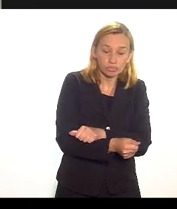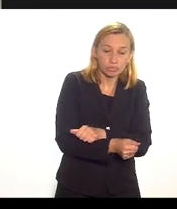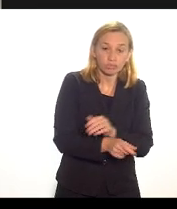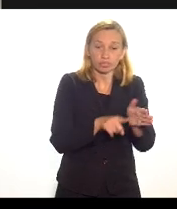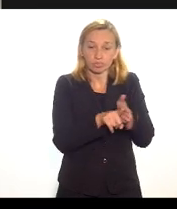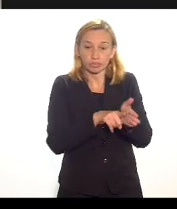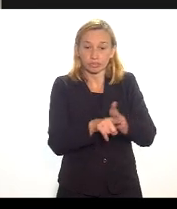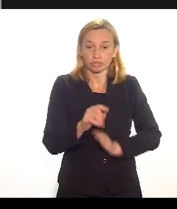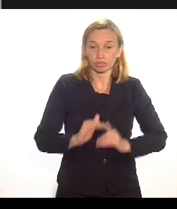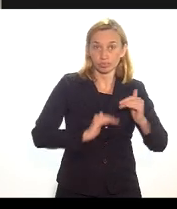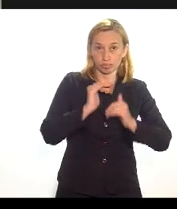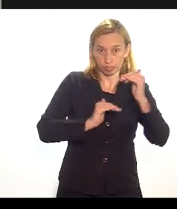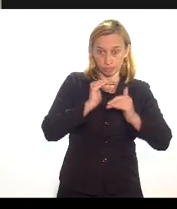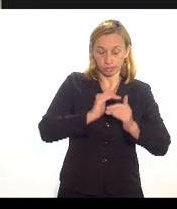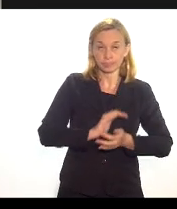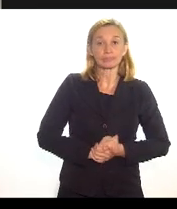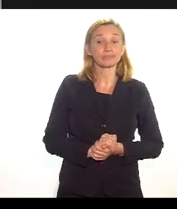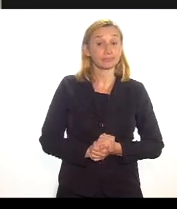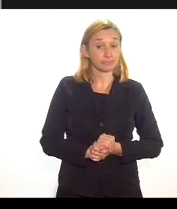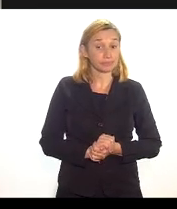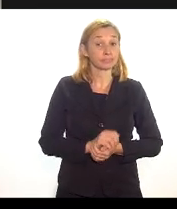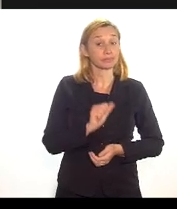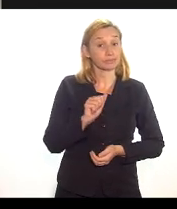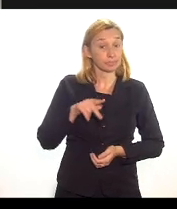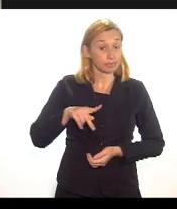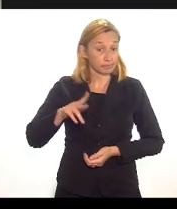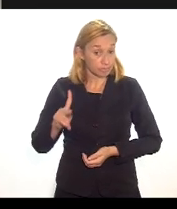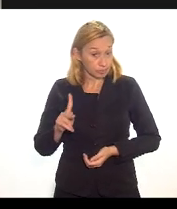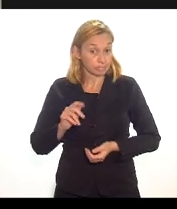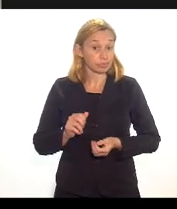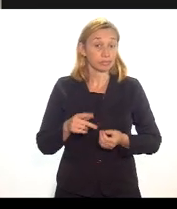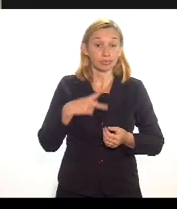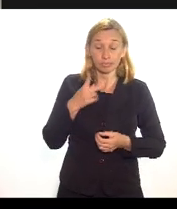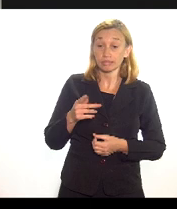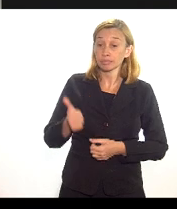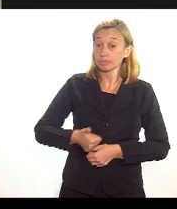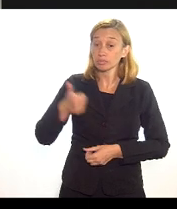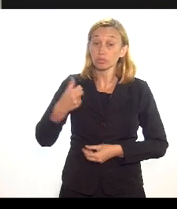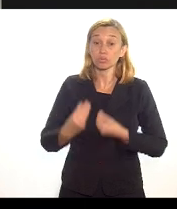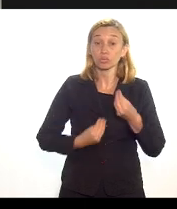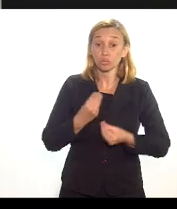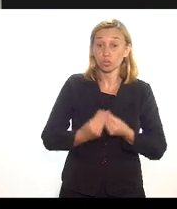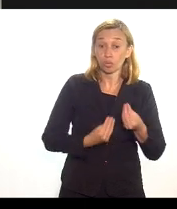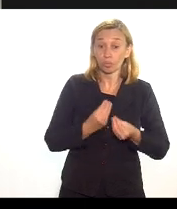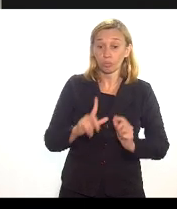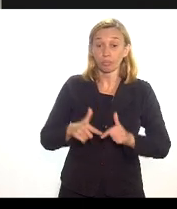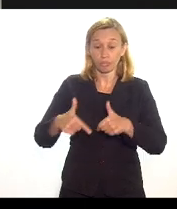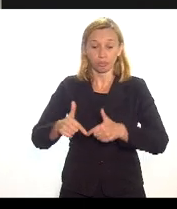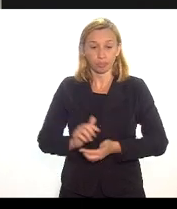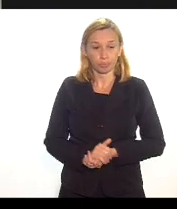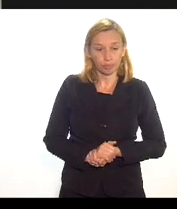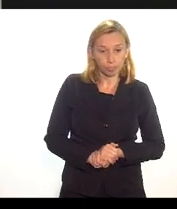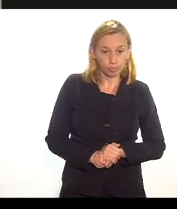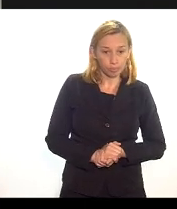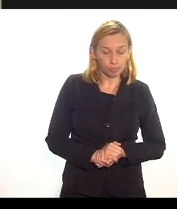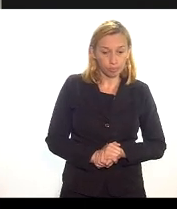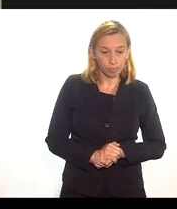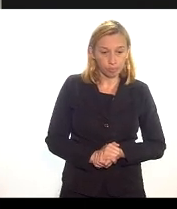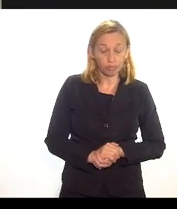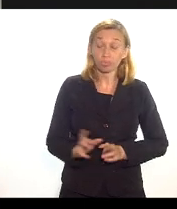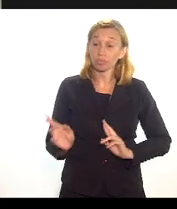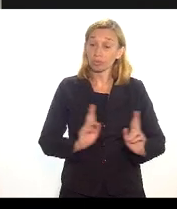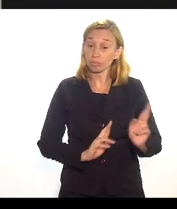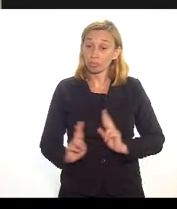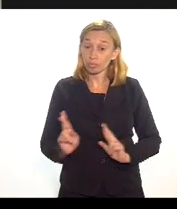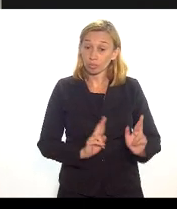e desenvolvimento? Né? A ANP tem que explicitar melhor como é que ela vê isso. Né? E a